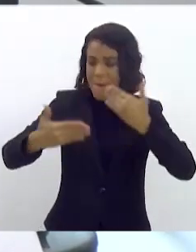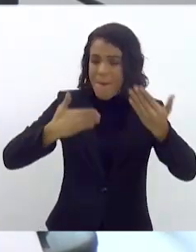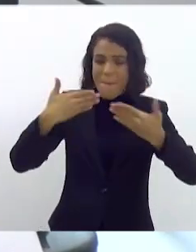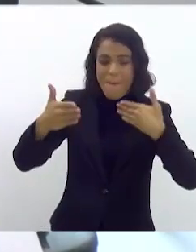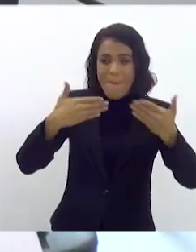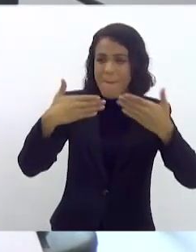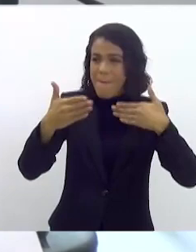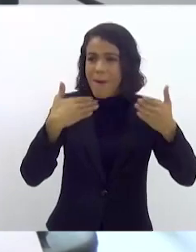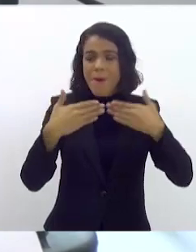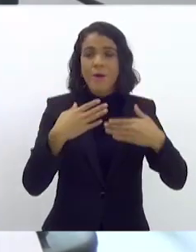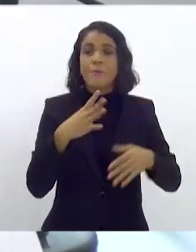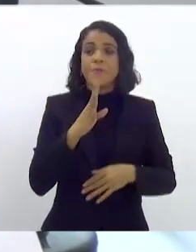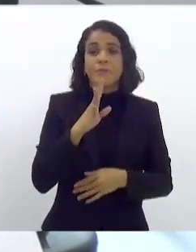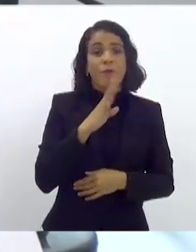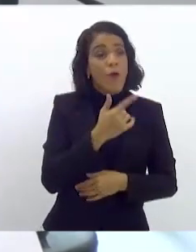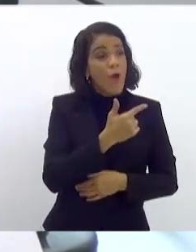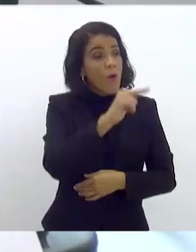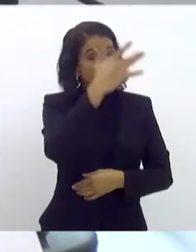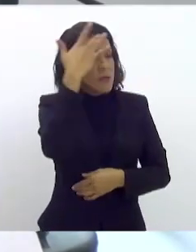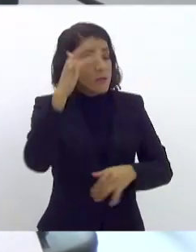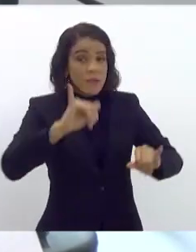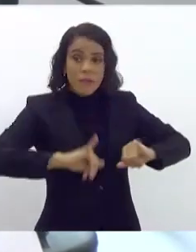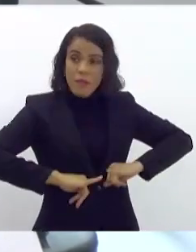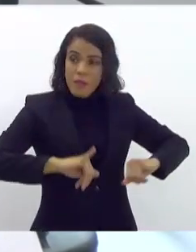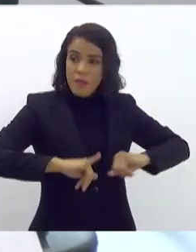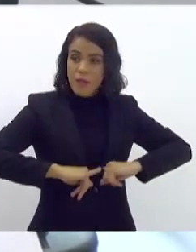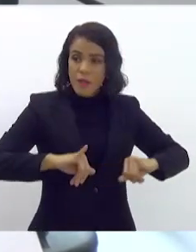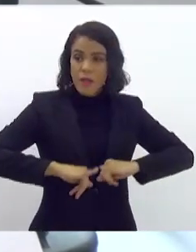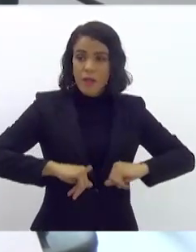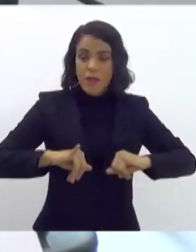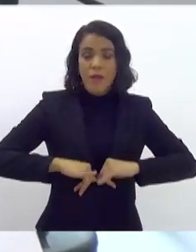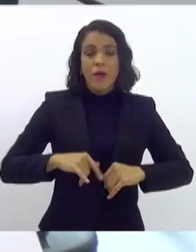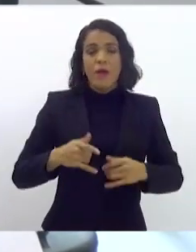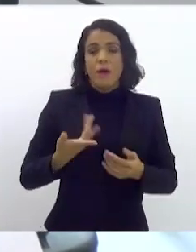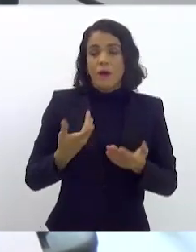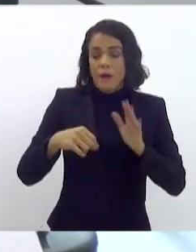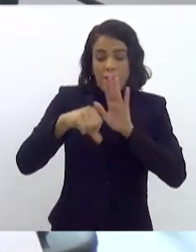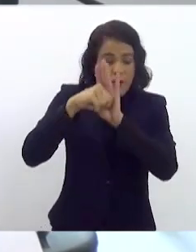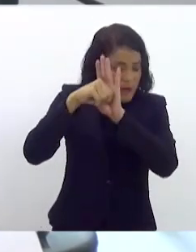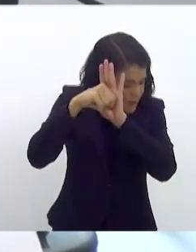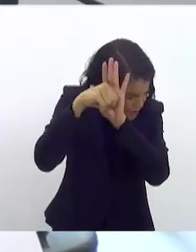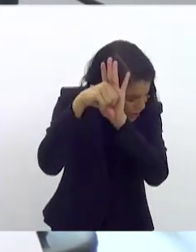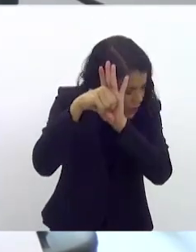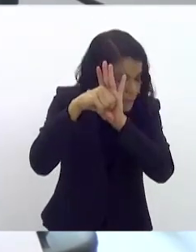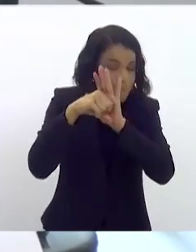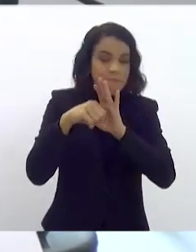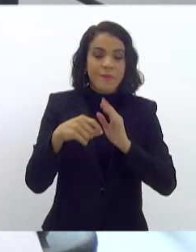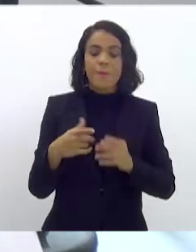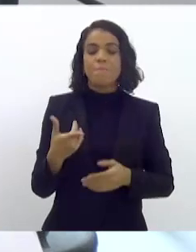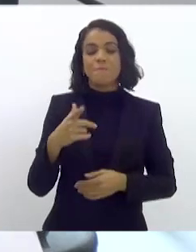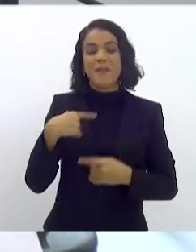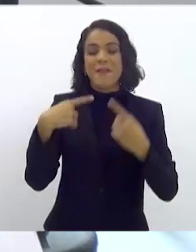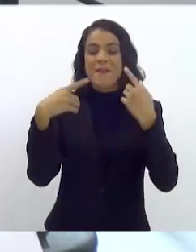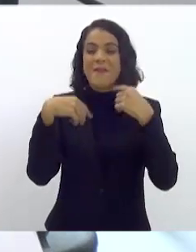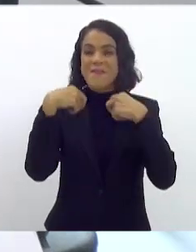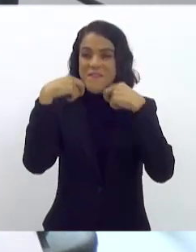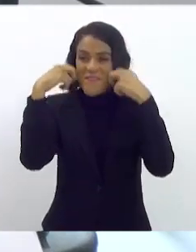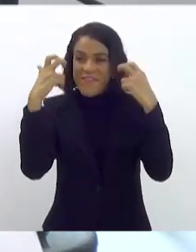colegas que, de repente, estão até sofrendo esse tipo de crime, tem vergonha de falar para os